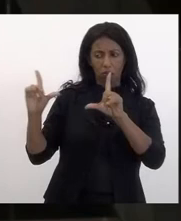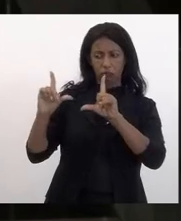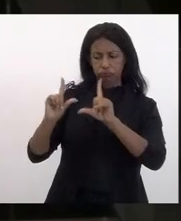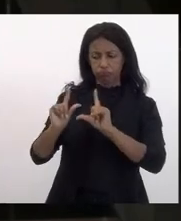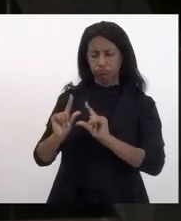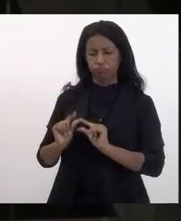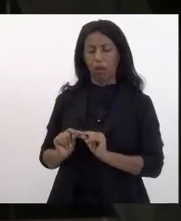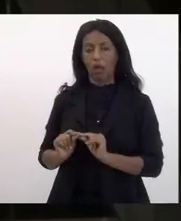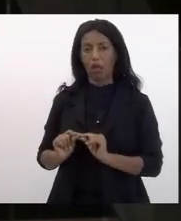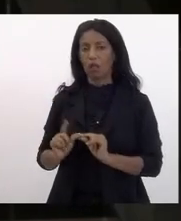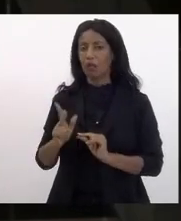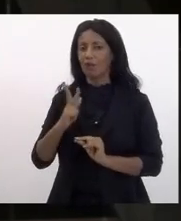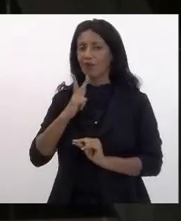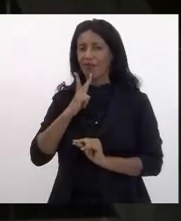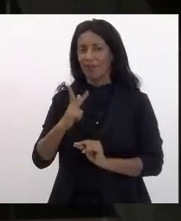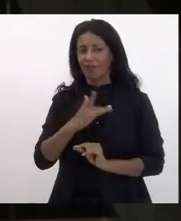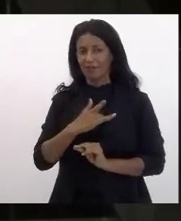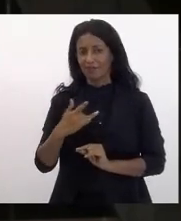saúde,